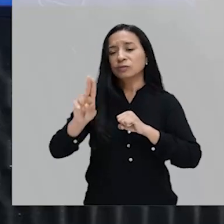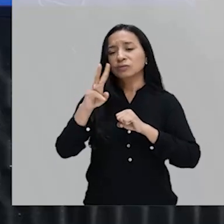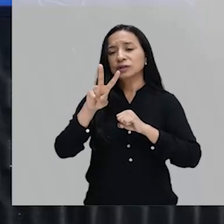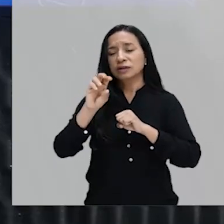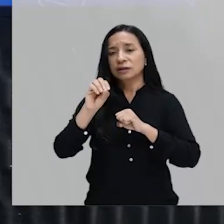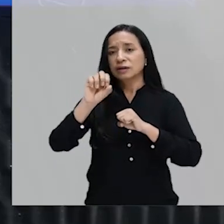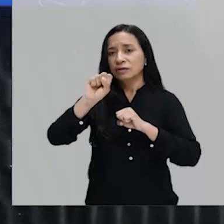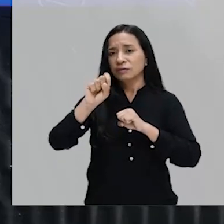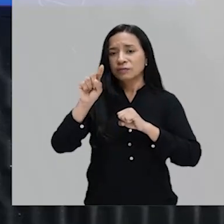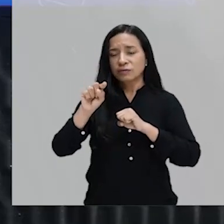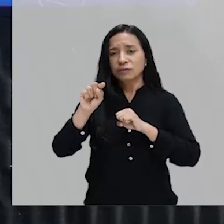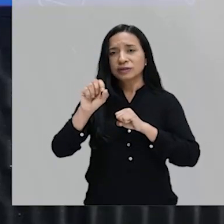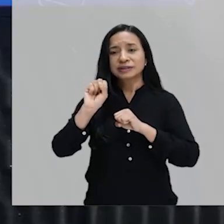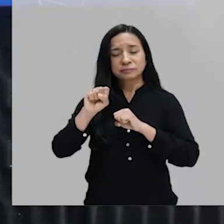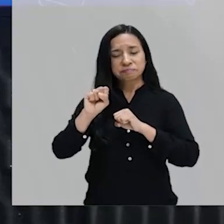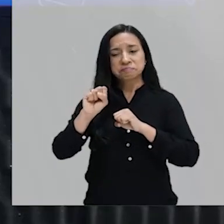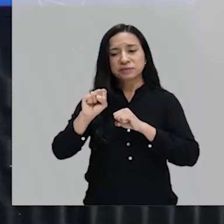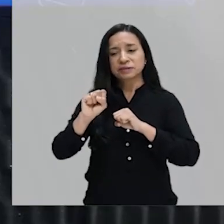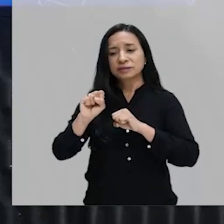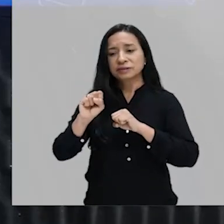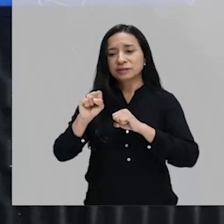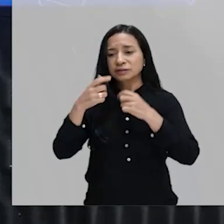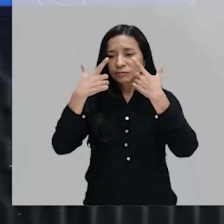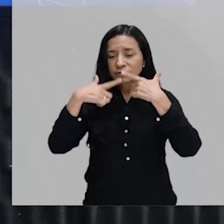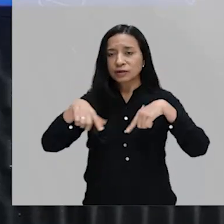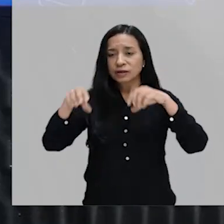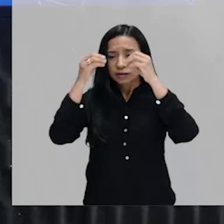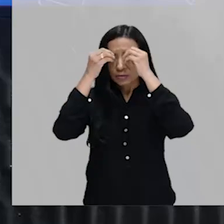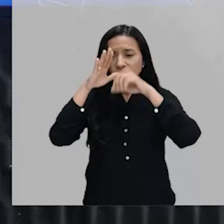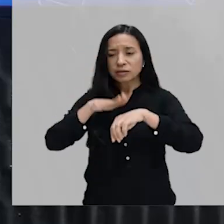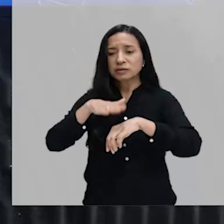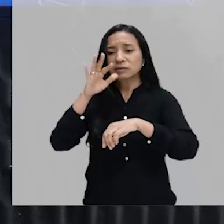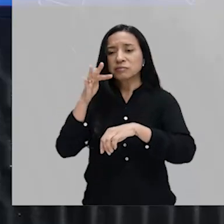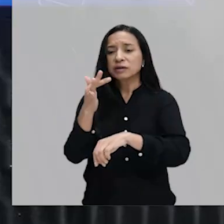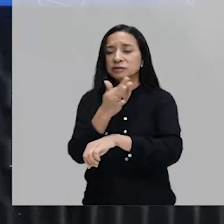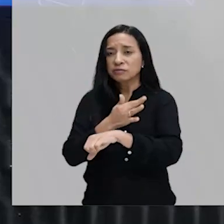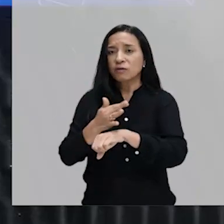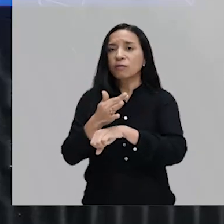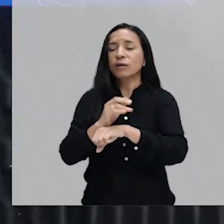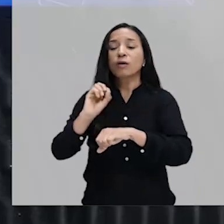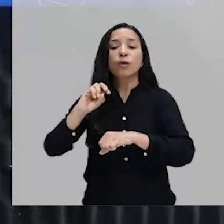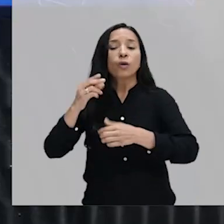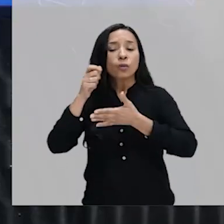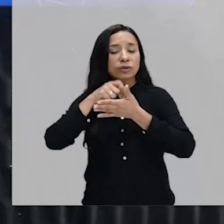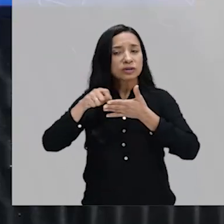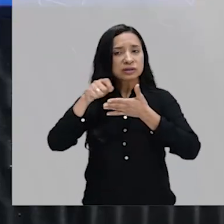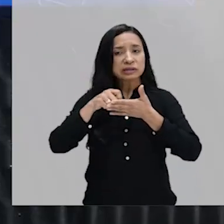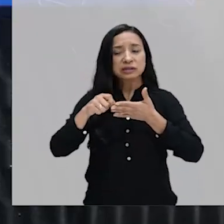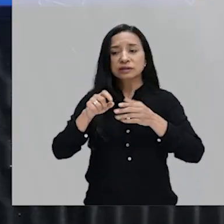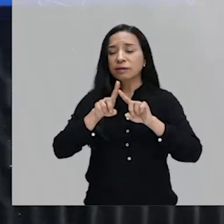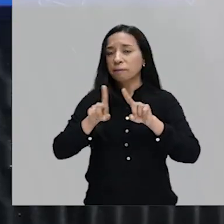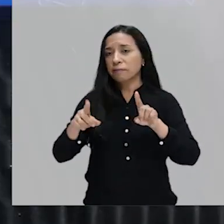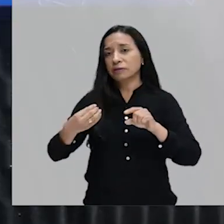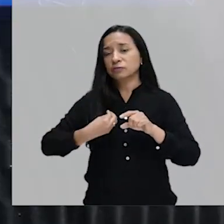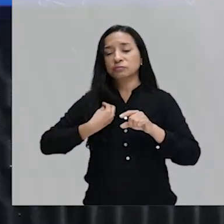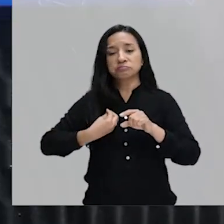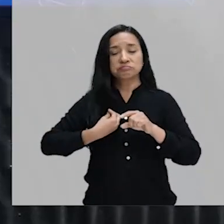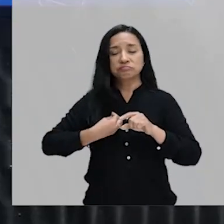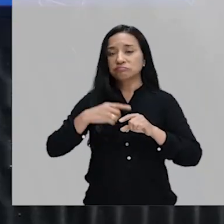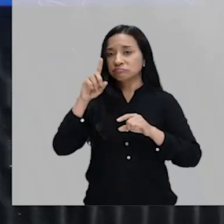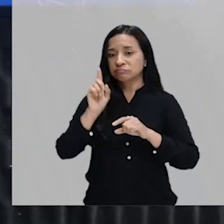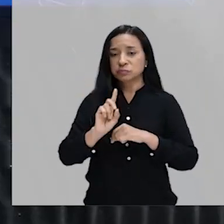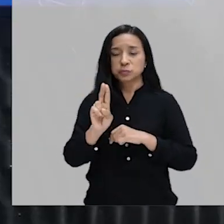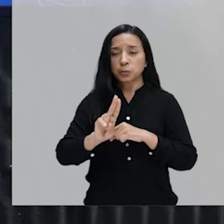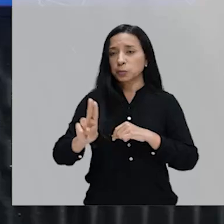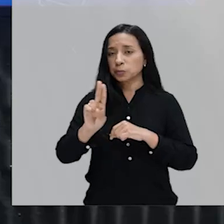uma linguagem mais formal, né? Ou na escrita, mas no nosso dia a dia a gente não utiliza muito vós. O tu a gente utiliza